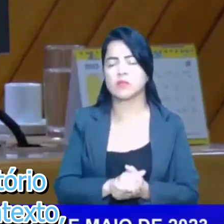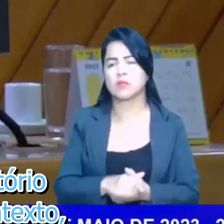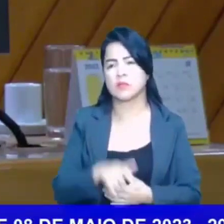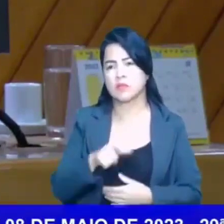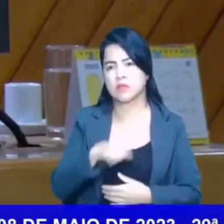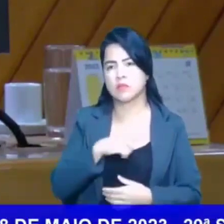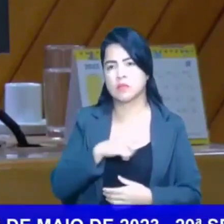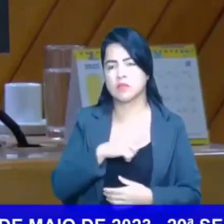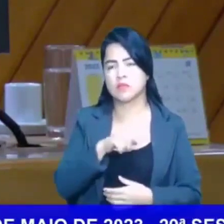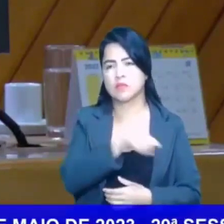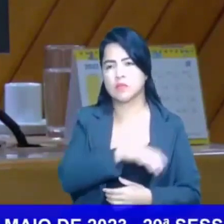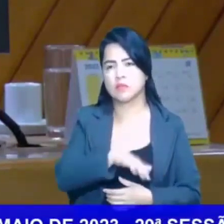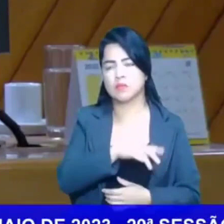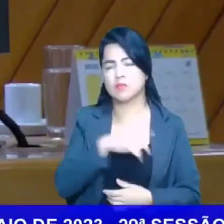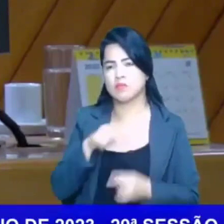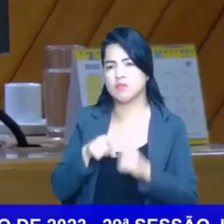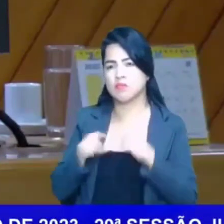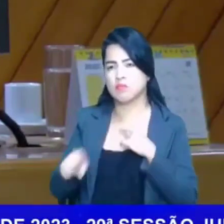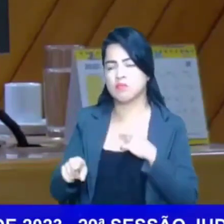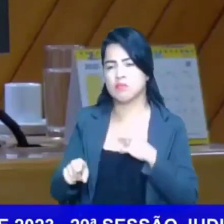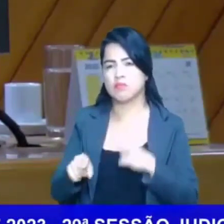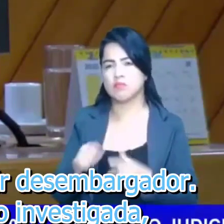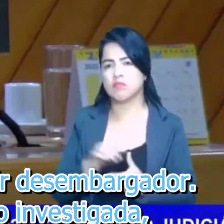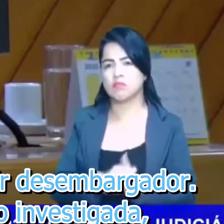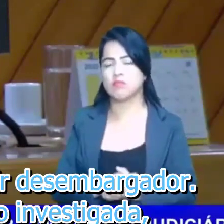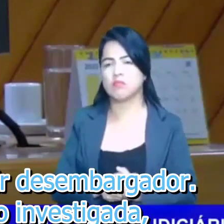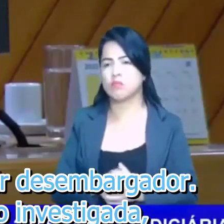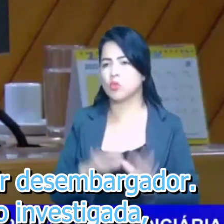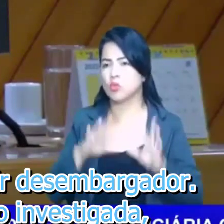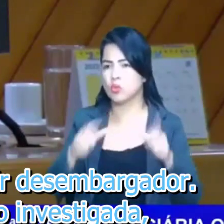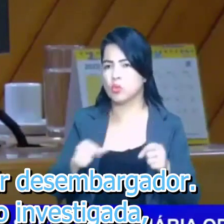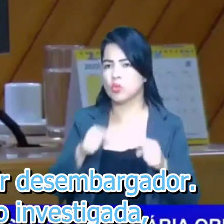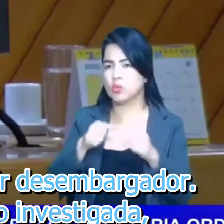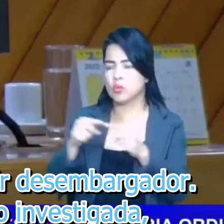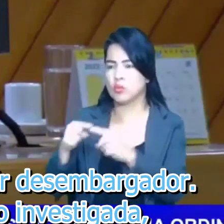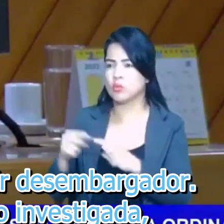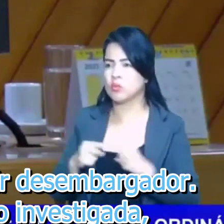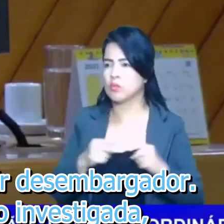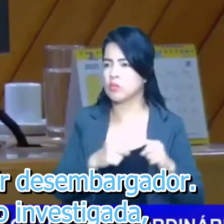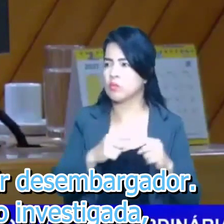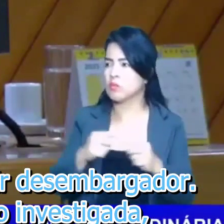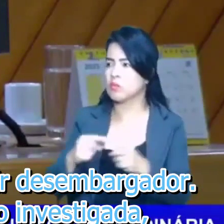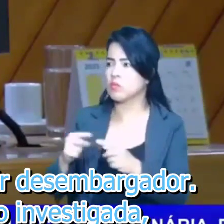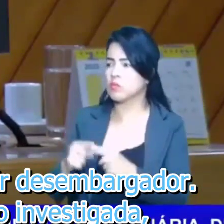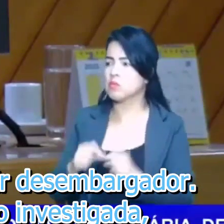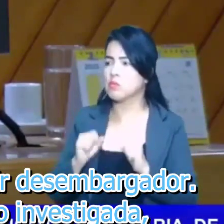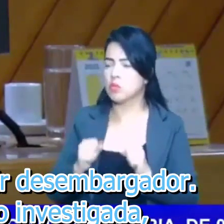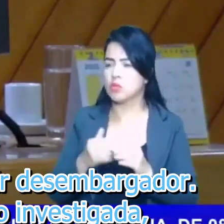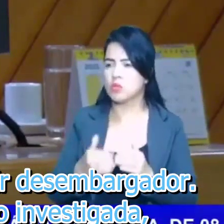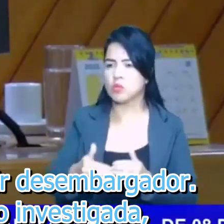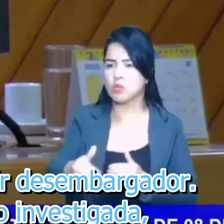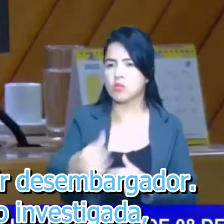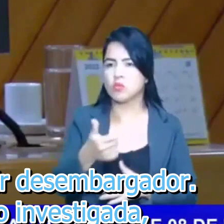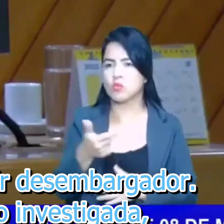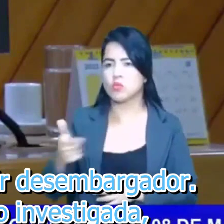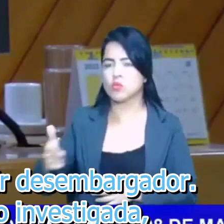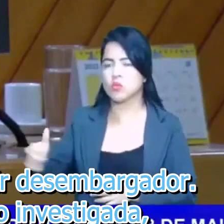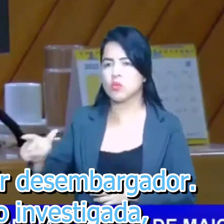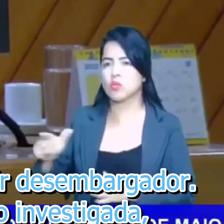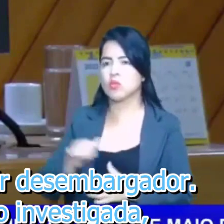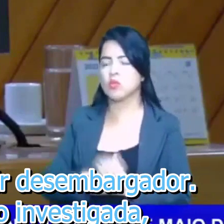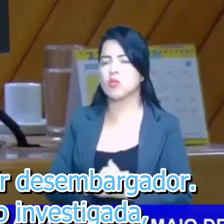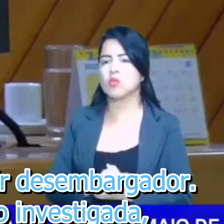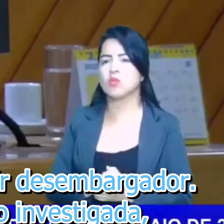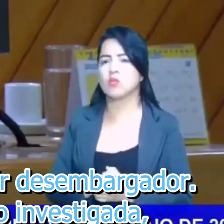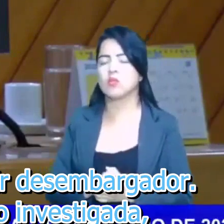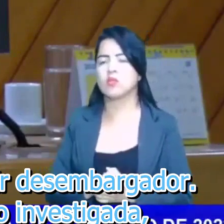nesse contexto, rejeita essa preliminar. Todos de acordo? Rejeitando, a Vossa Excelência pode prosseguir, desembargador. A outra, Excelências,